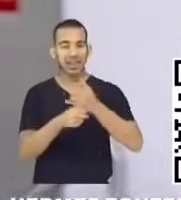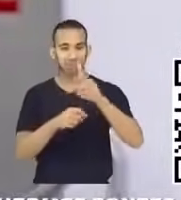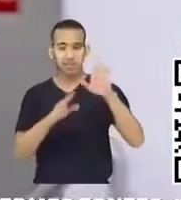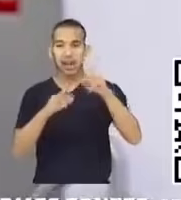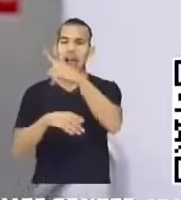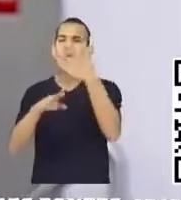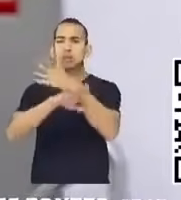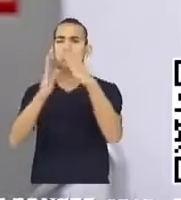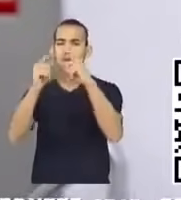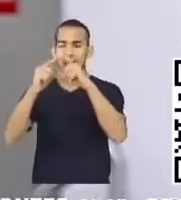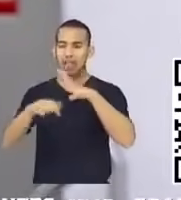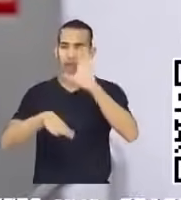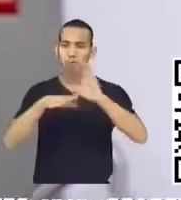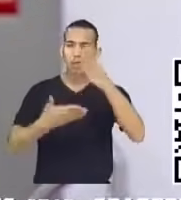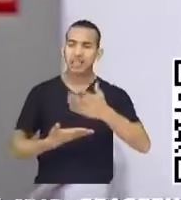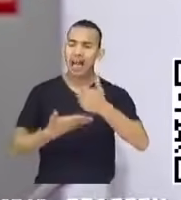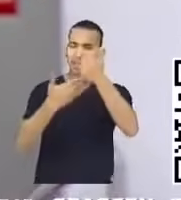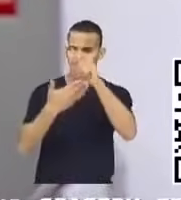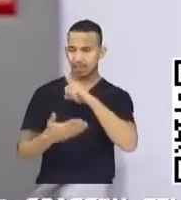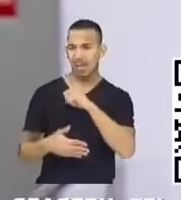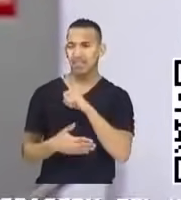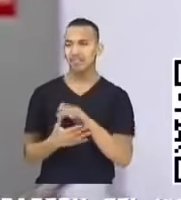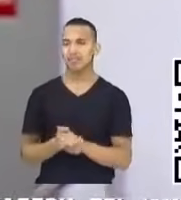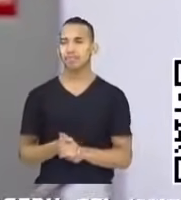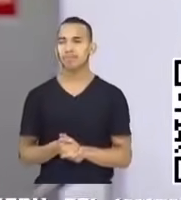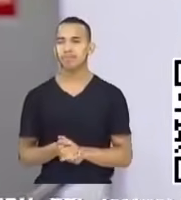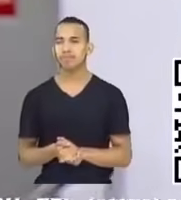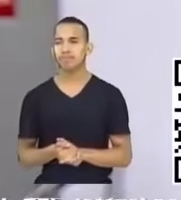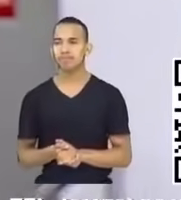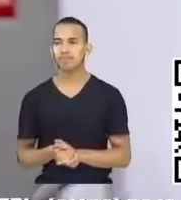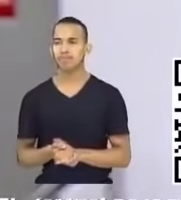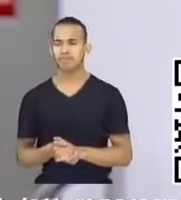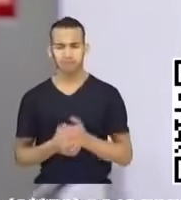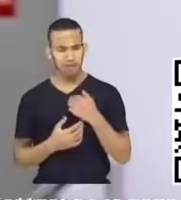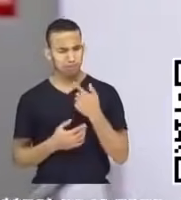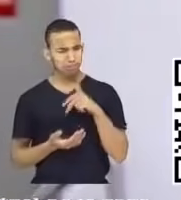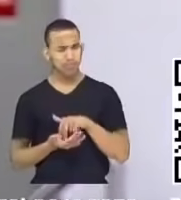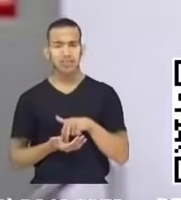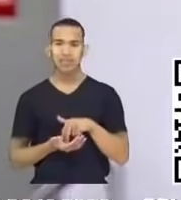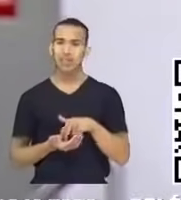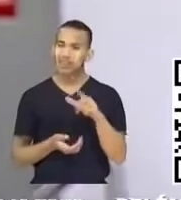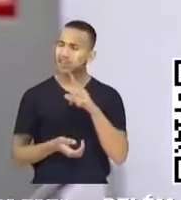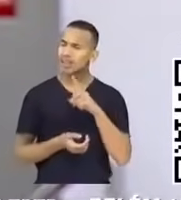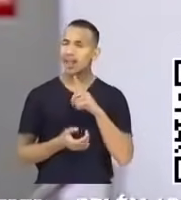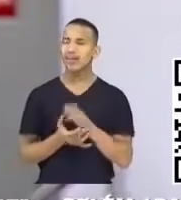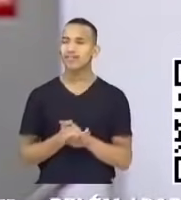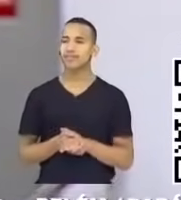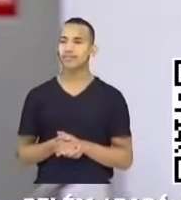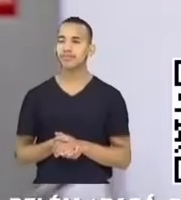e logo a sua igreja tem curte salvação e o Parece que foi por item